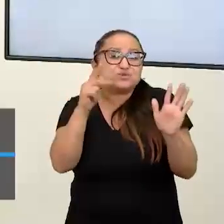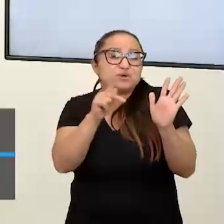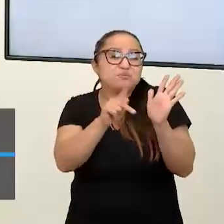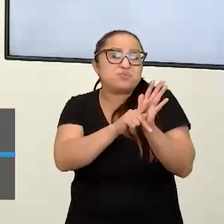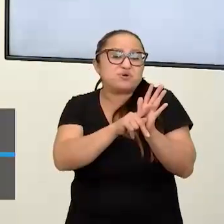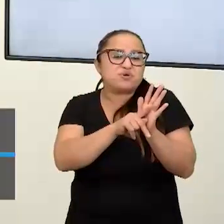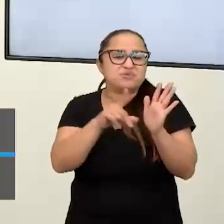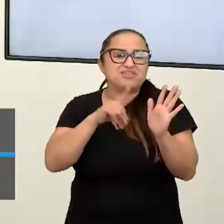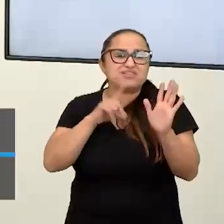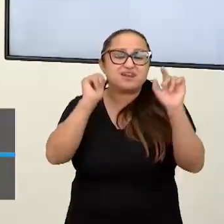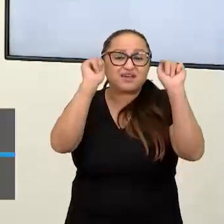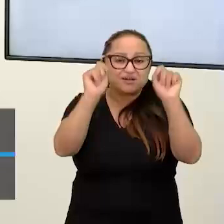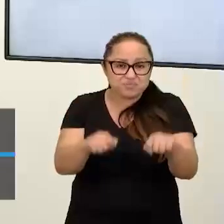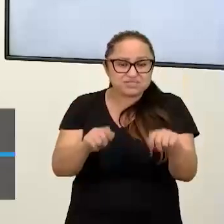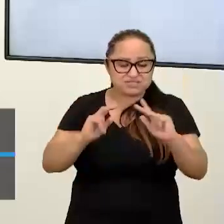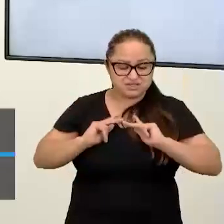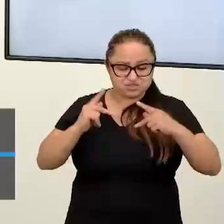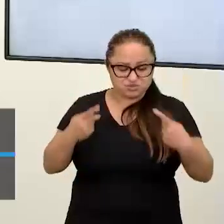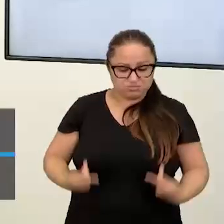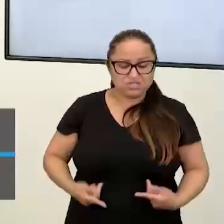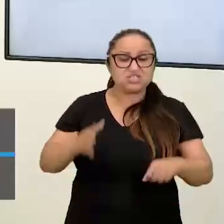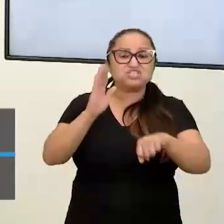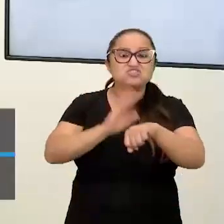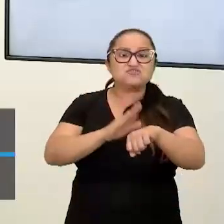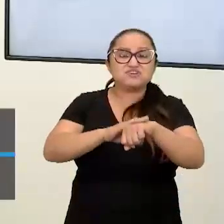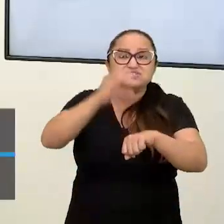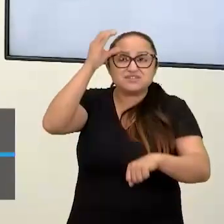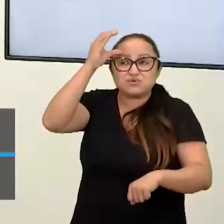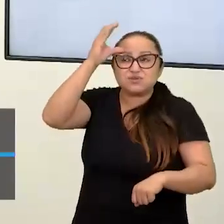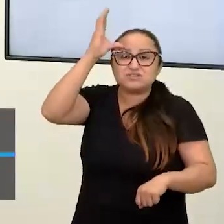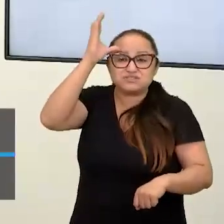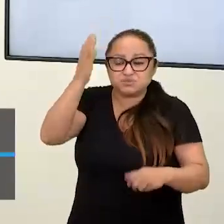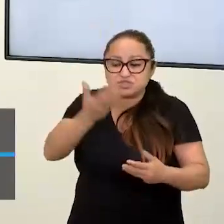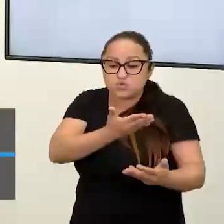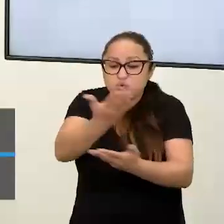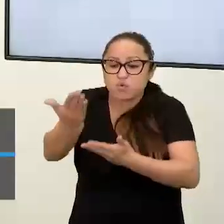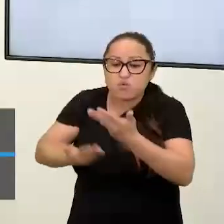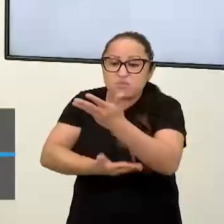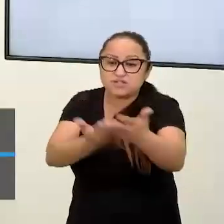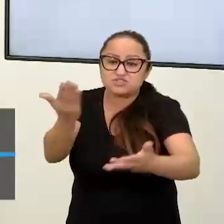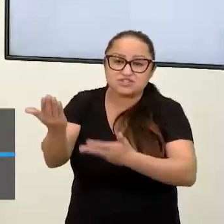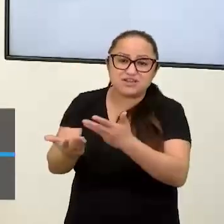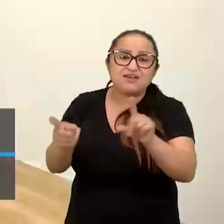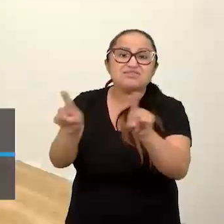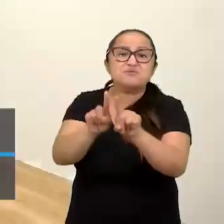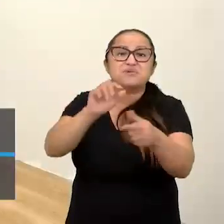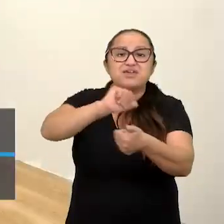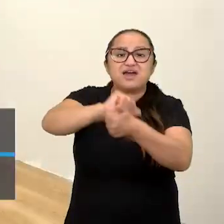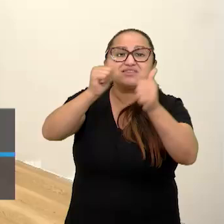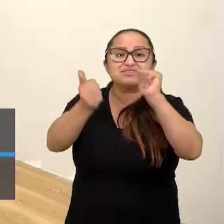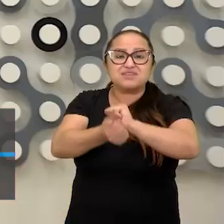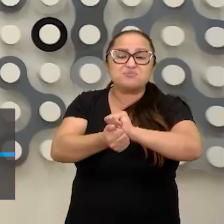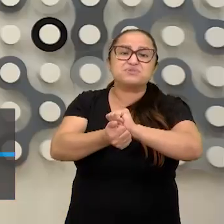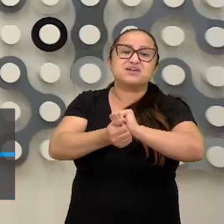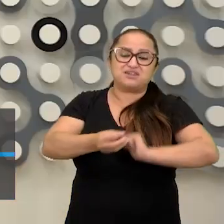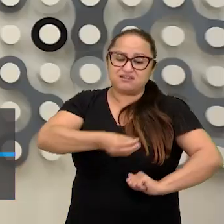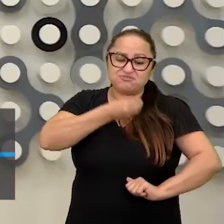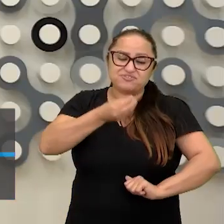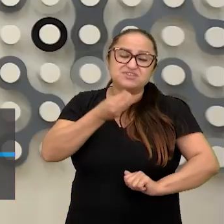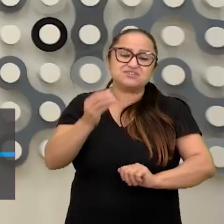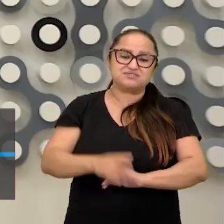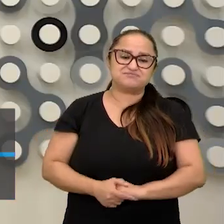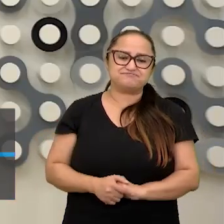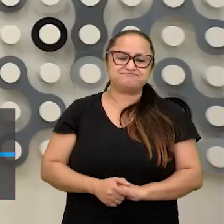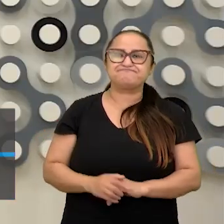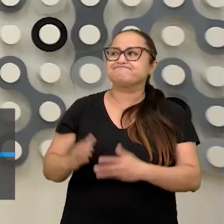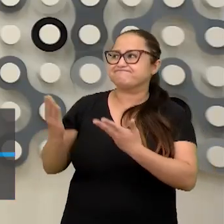à capacidade humana, né, de produzir conhecimento, de transmitir conhecimento e de se adaptar às diferentes realidades. Olha, em relação a isso que você acabou